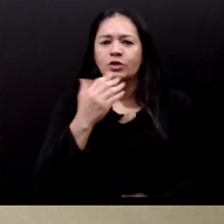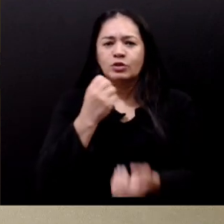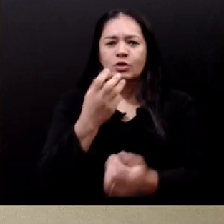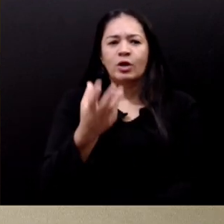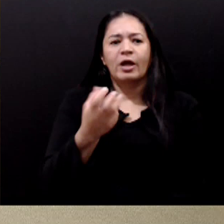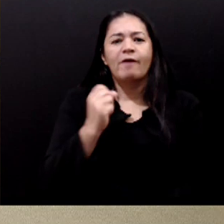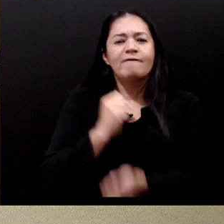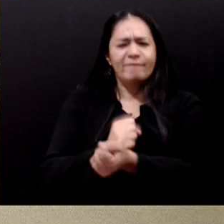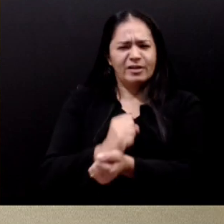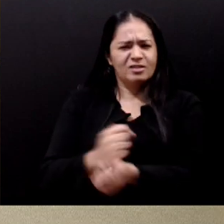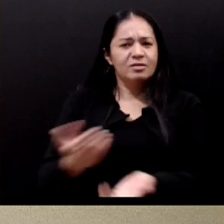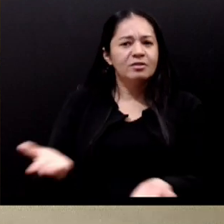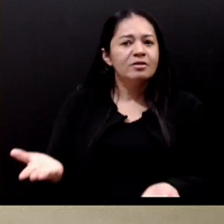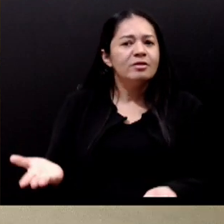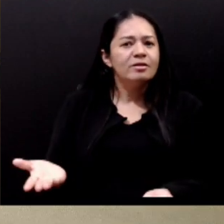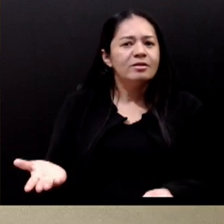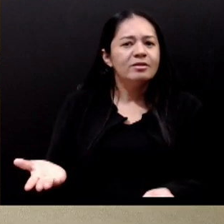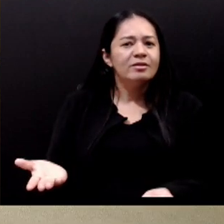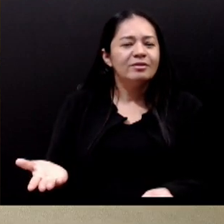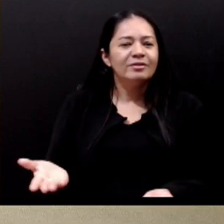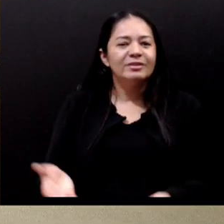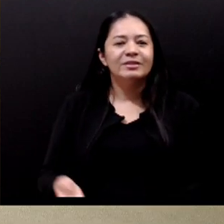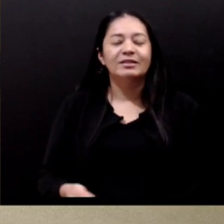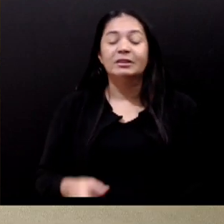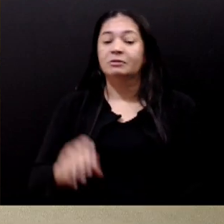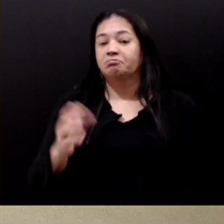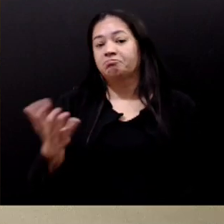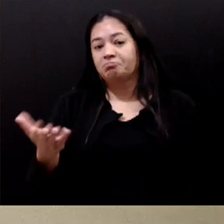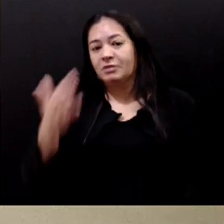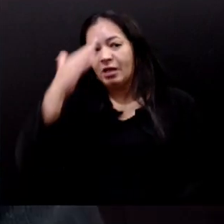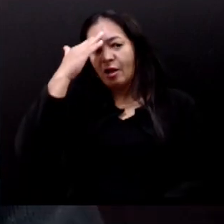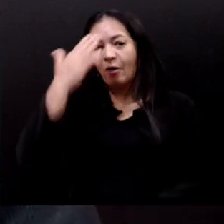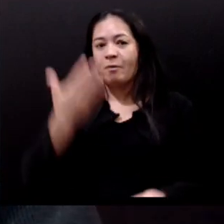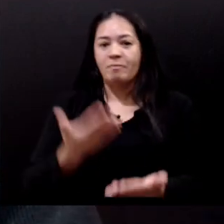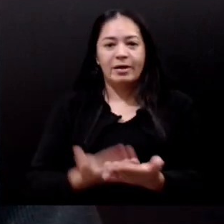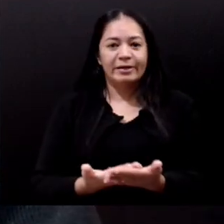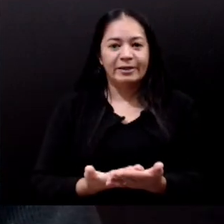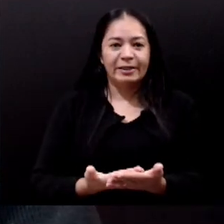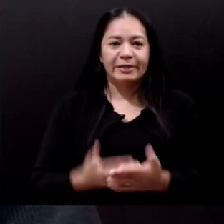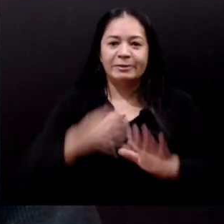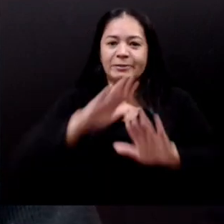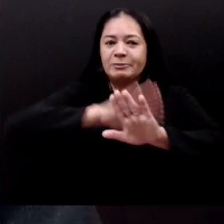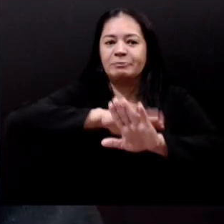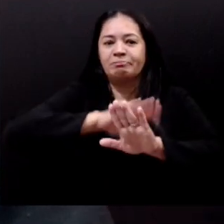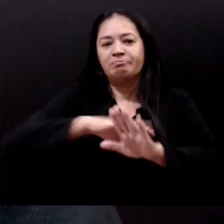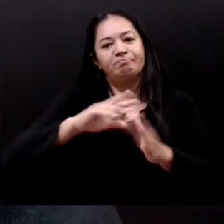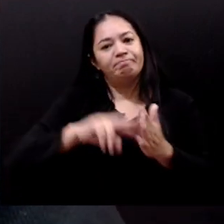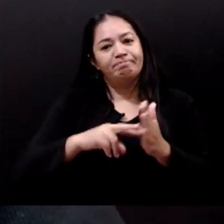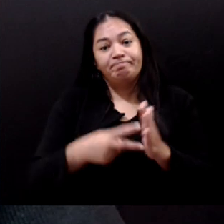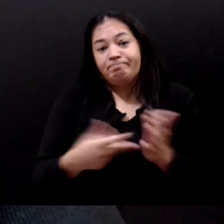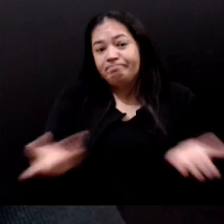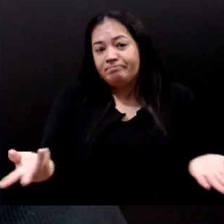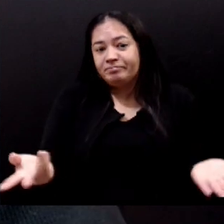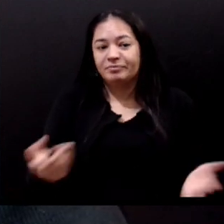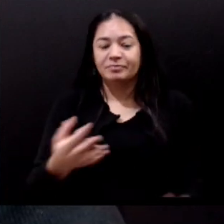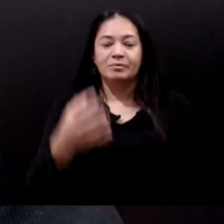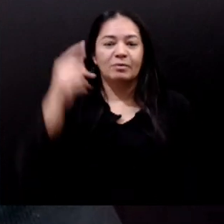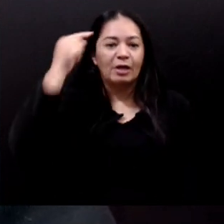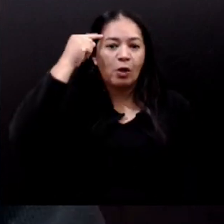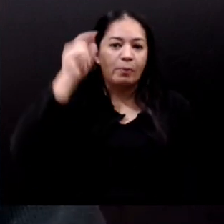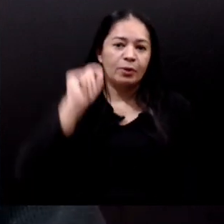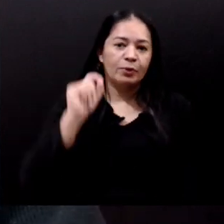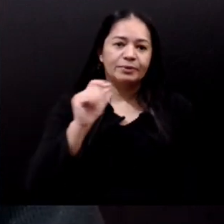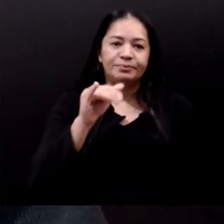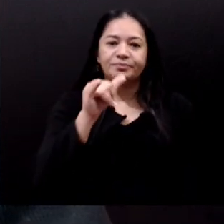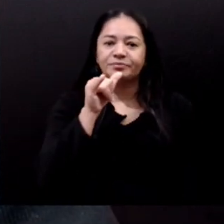É. isso é uma crença que não faz muito sentido, né, muito Aham. pelo contrário, né. Eu penso que no meu caso, por exemplo, há muito tempo